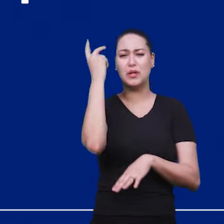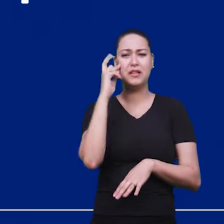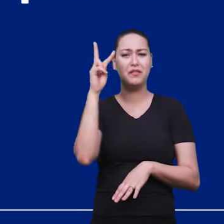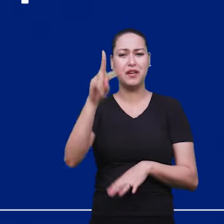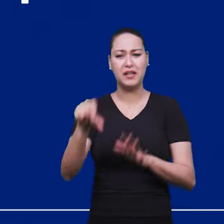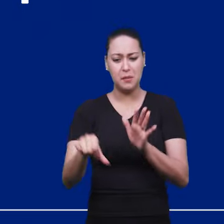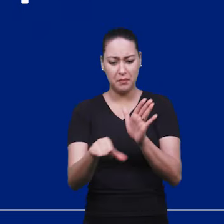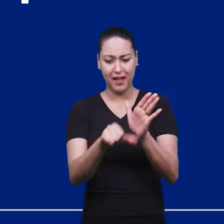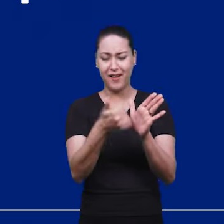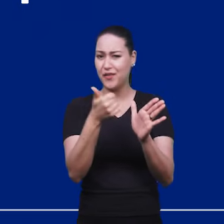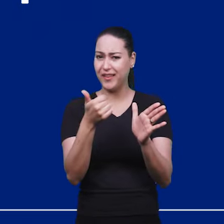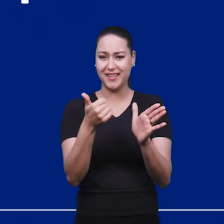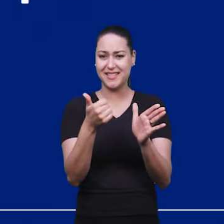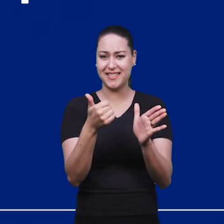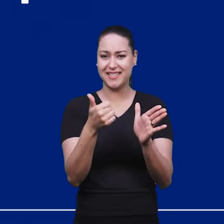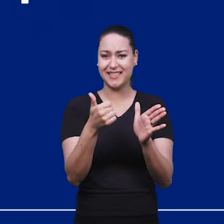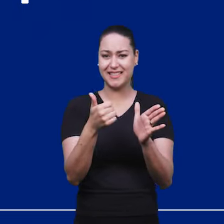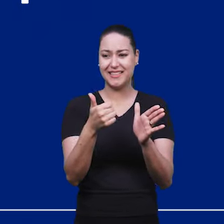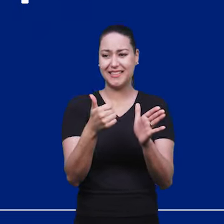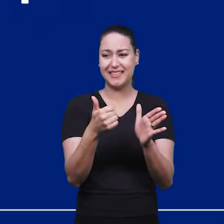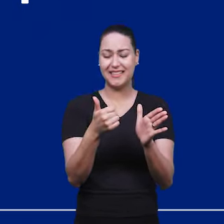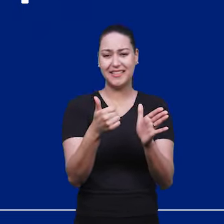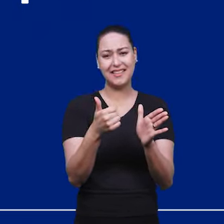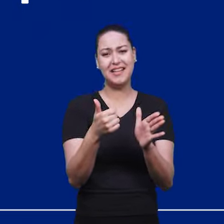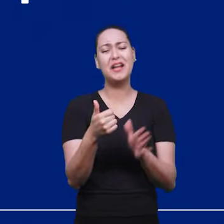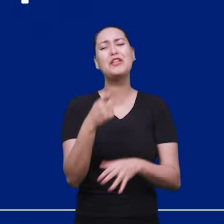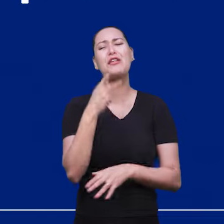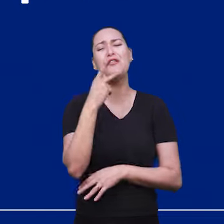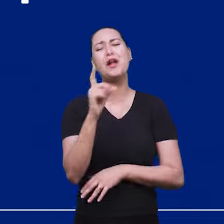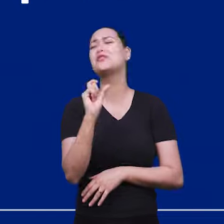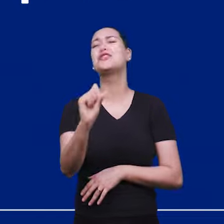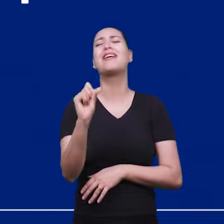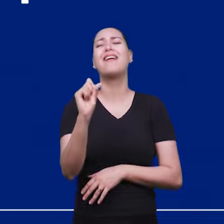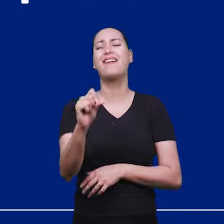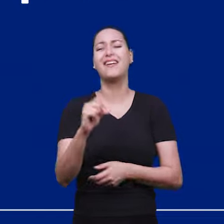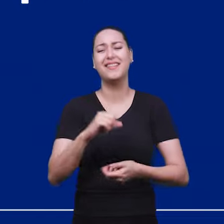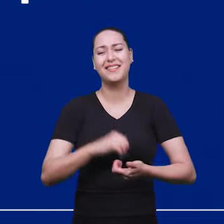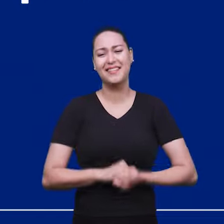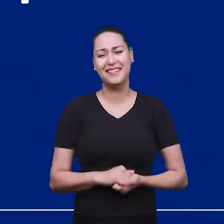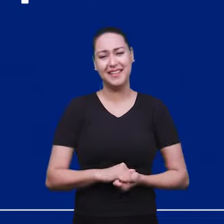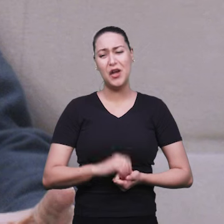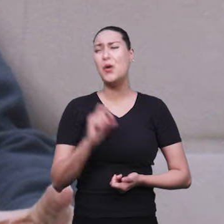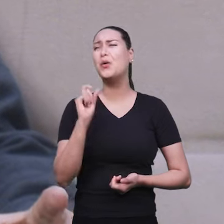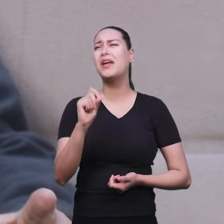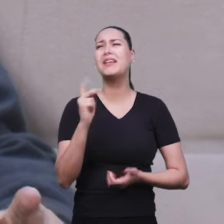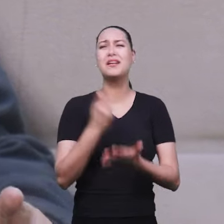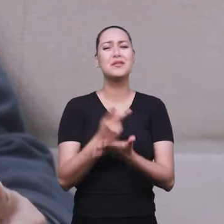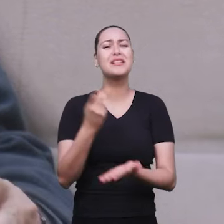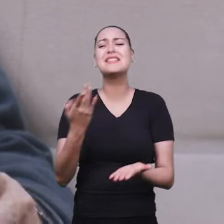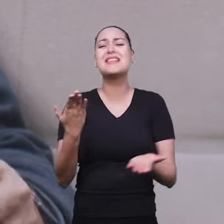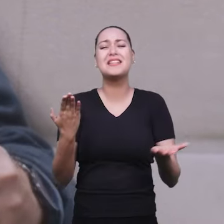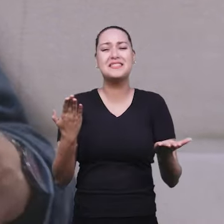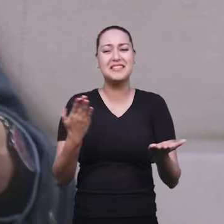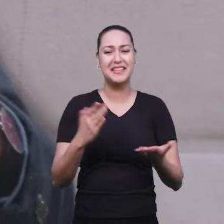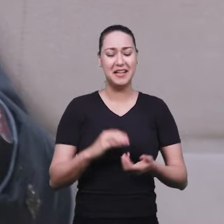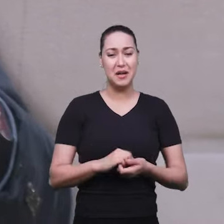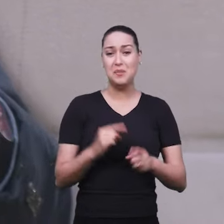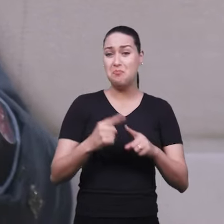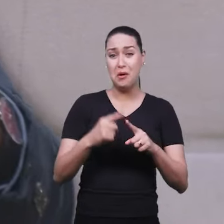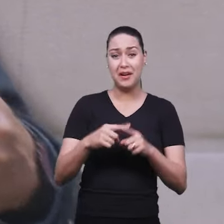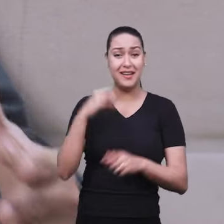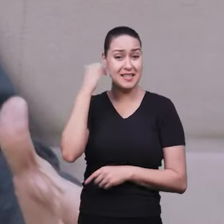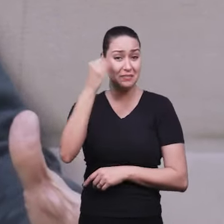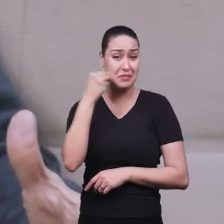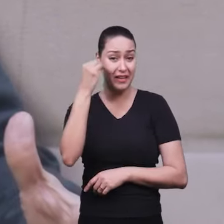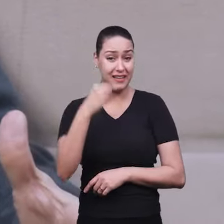que nos assistem pela primeira vez, assim, eles estão falando de quê? Não é? Mas eu estou falando de uma